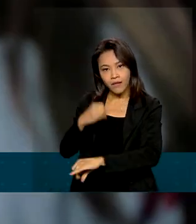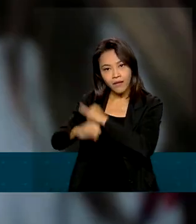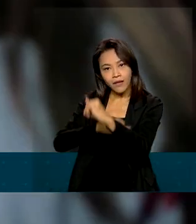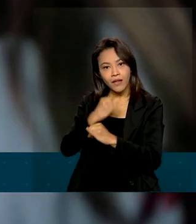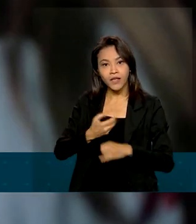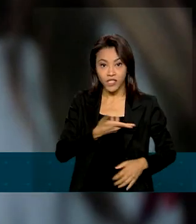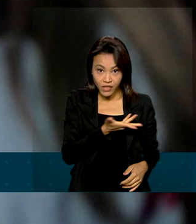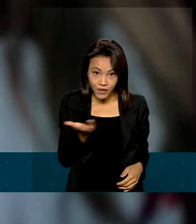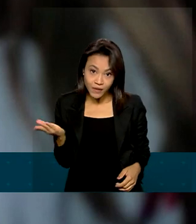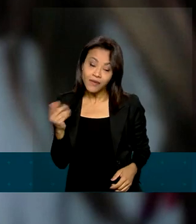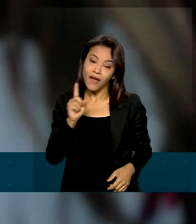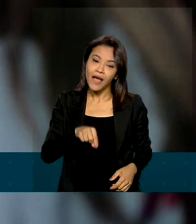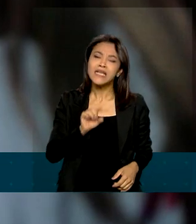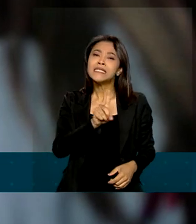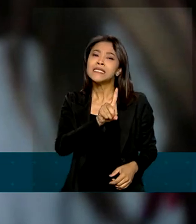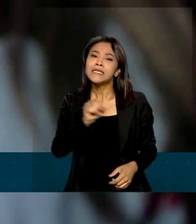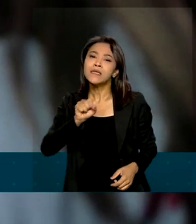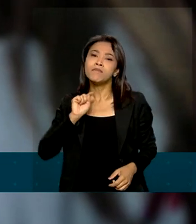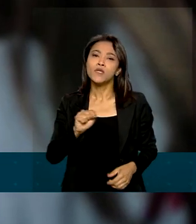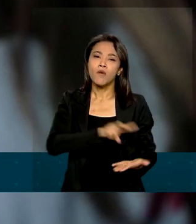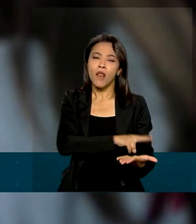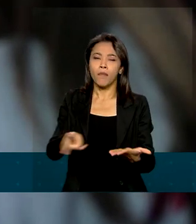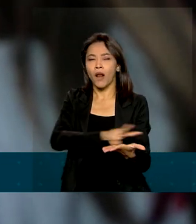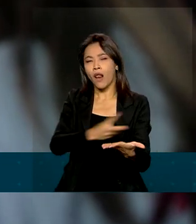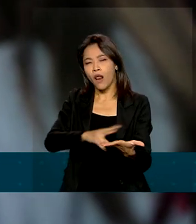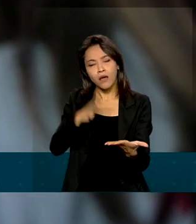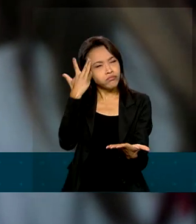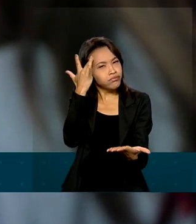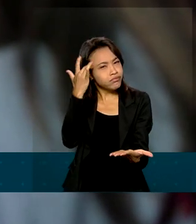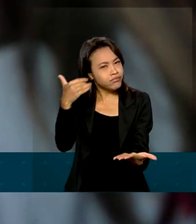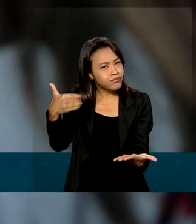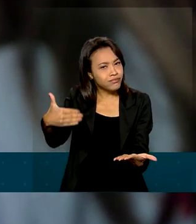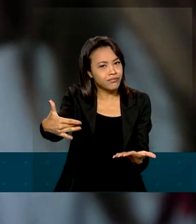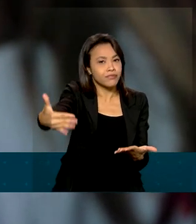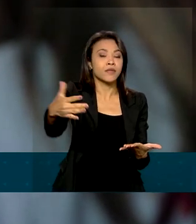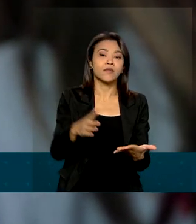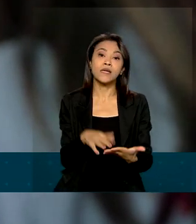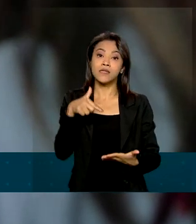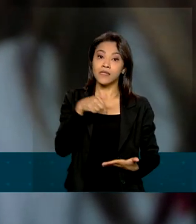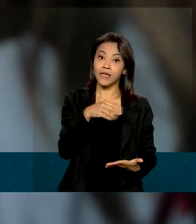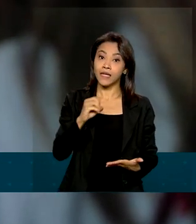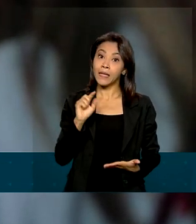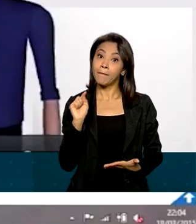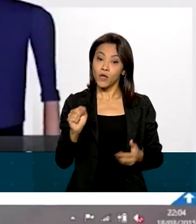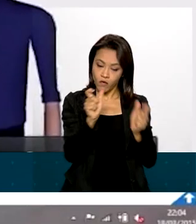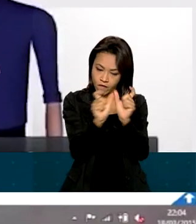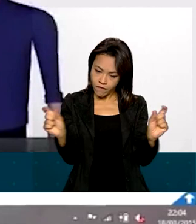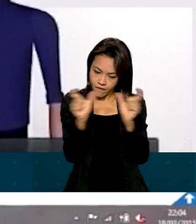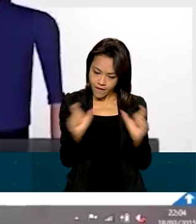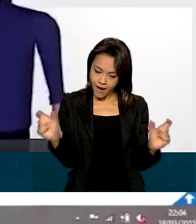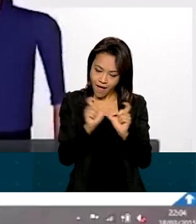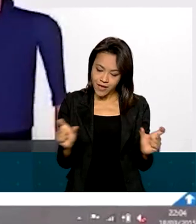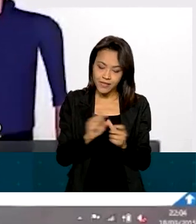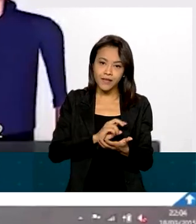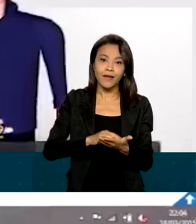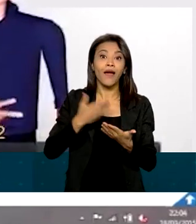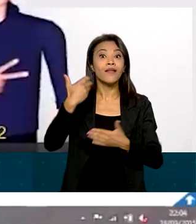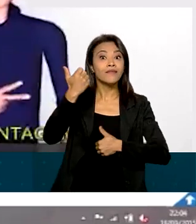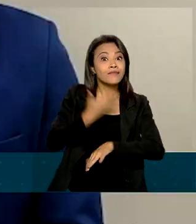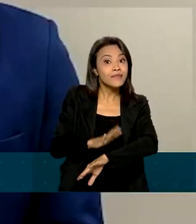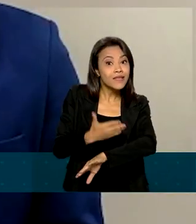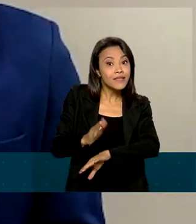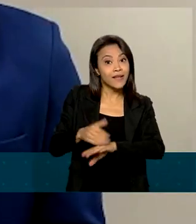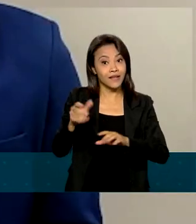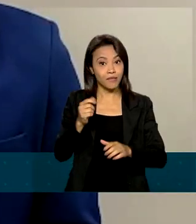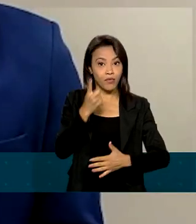São realizadas 100 mil traduções todos os dias, com cerca de 70 mil frases treinadas por inteligência artificial.